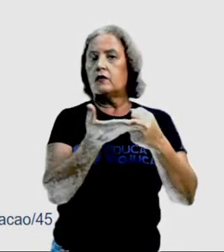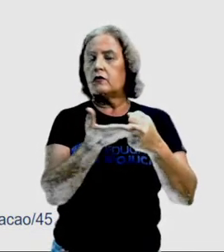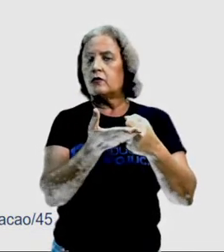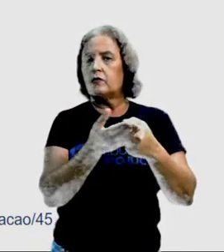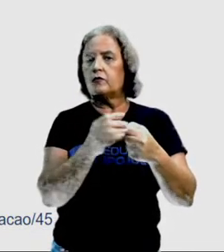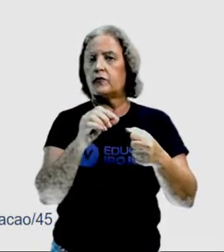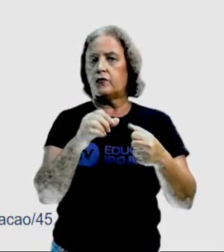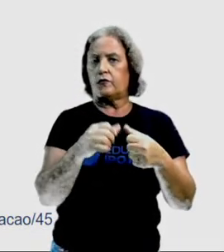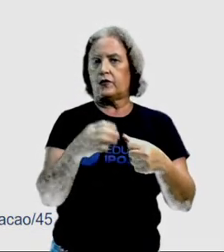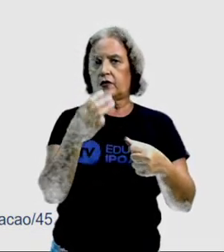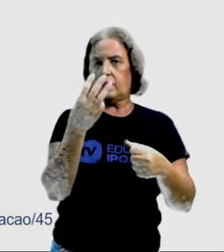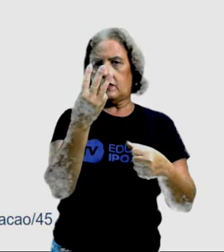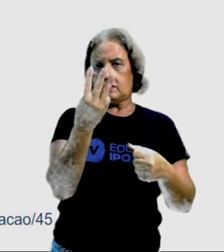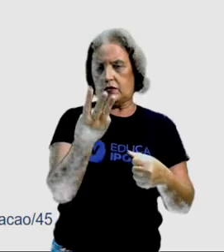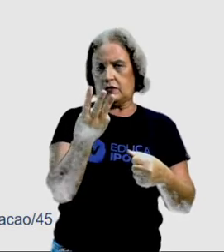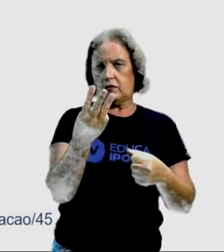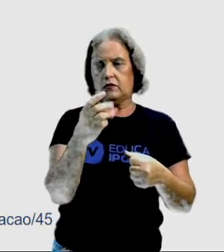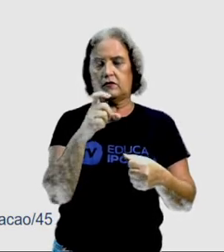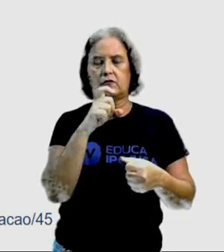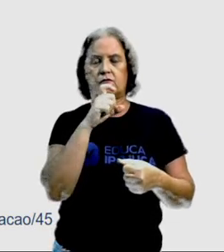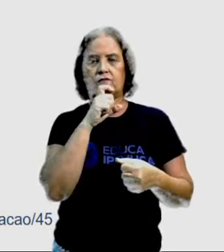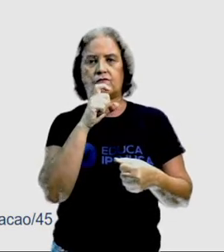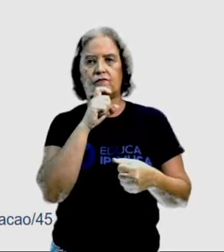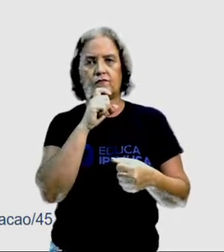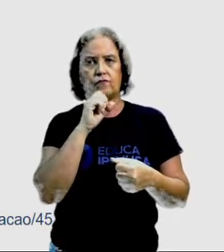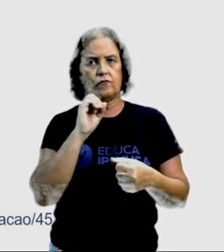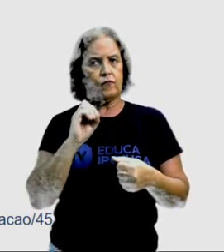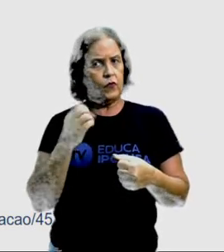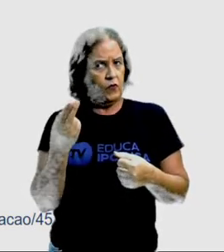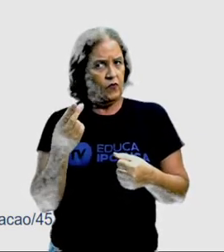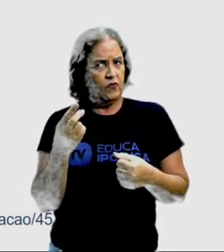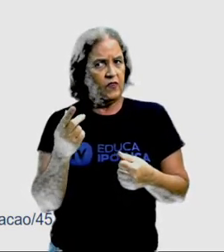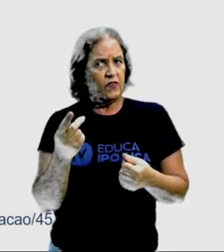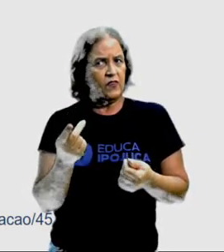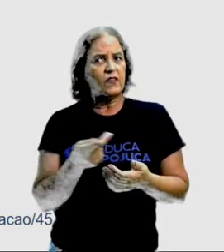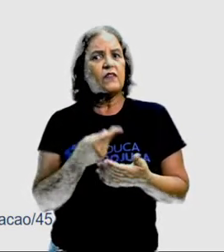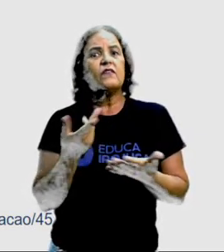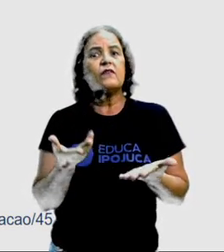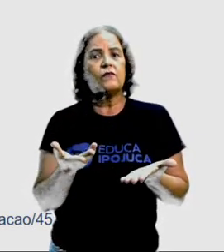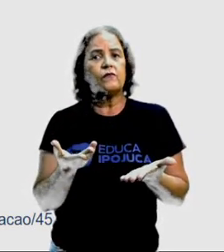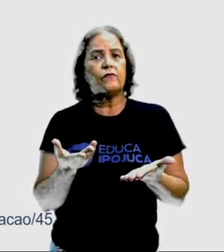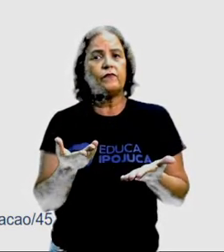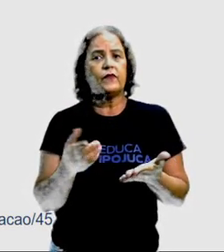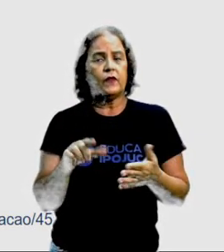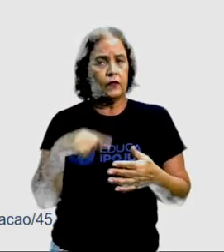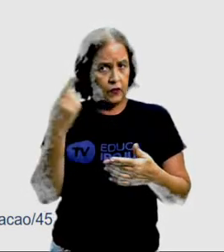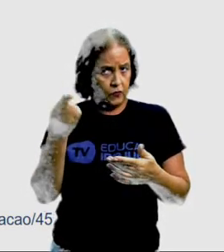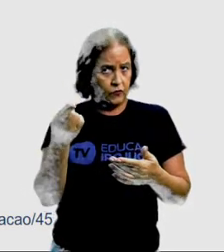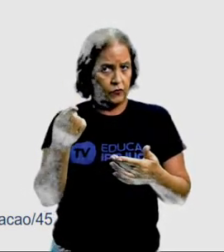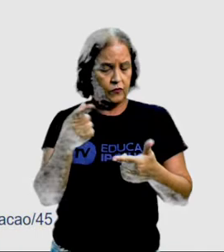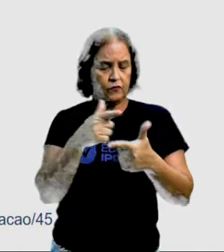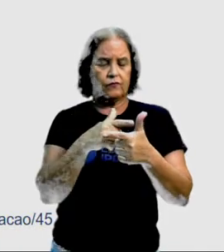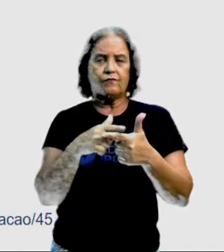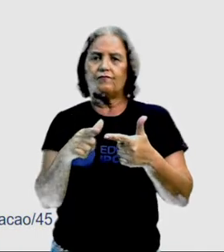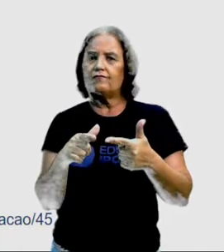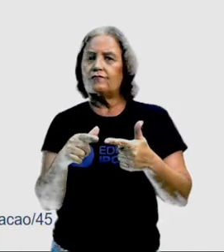3 cubos de gelo. Ou não? Ou você acha que tem outro estilo de resolução?